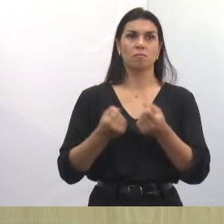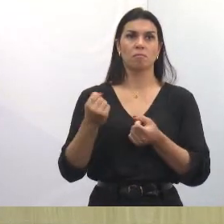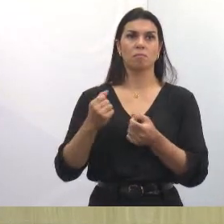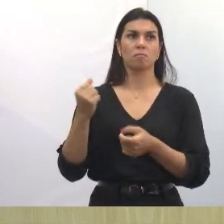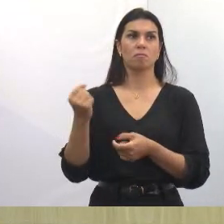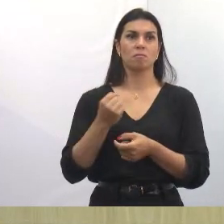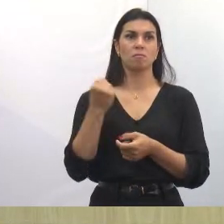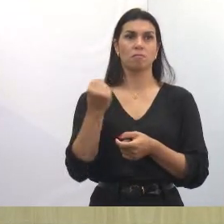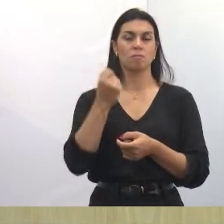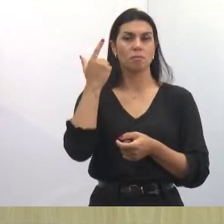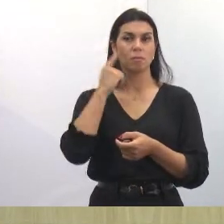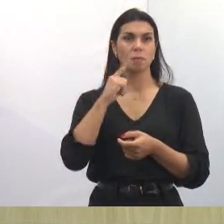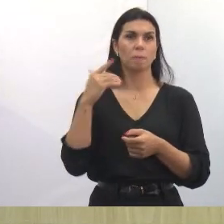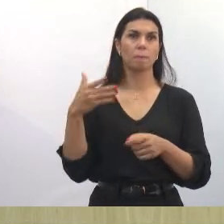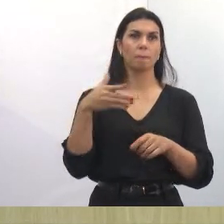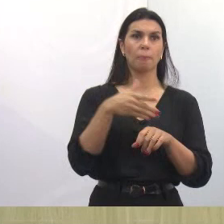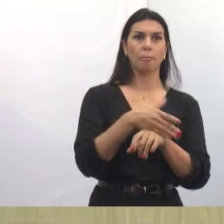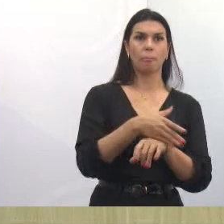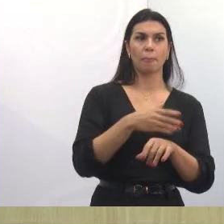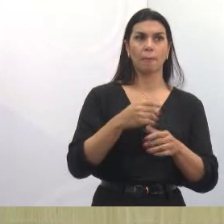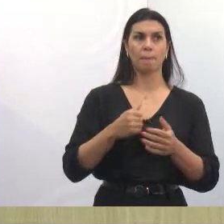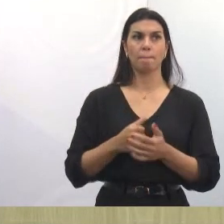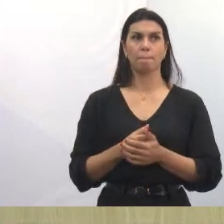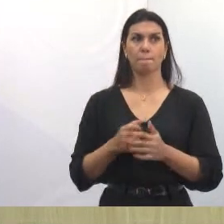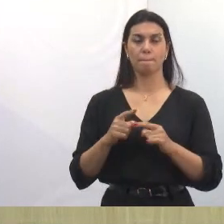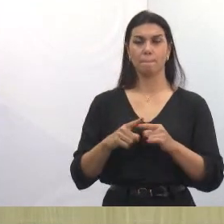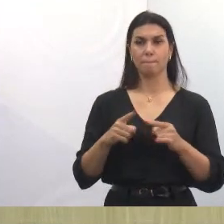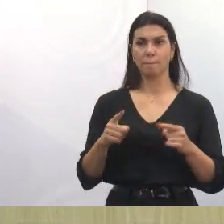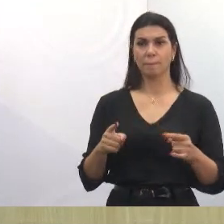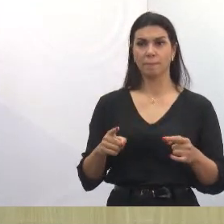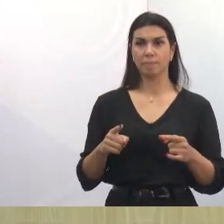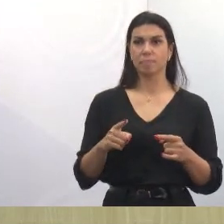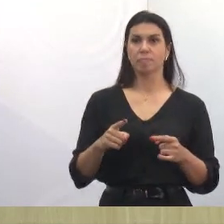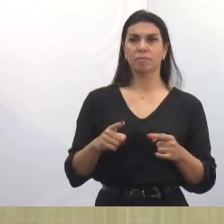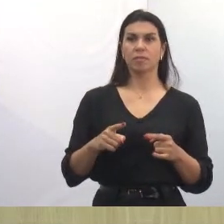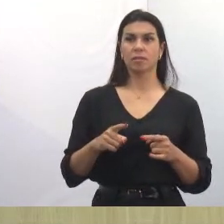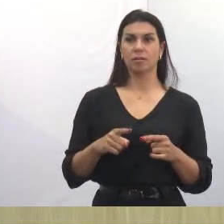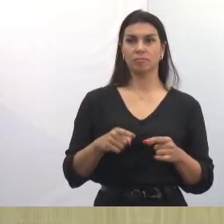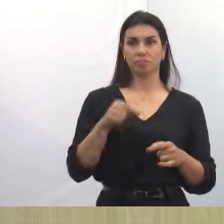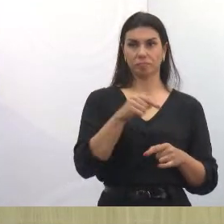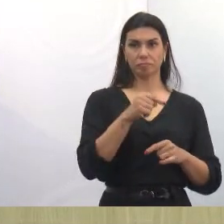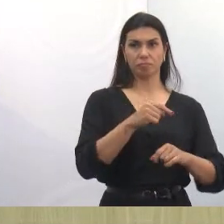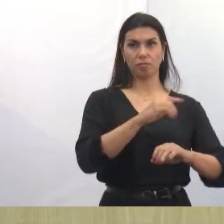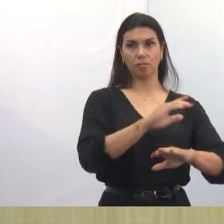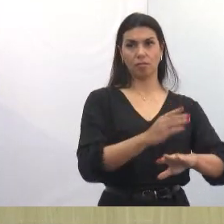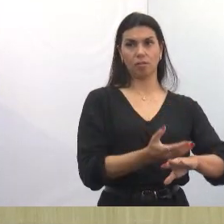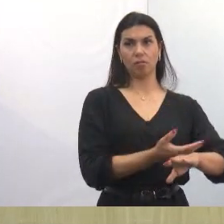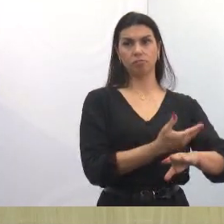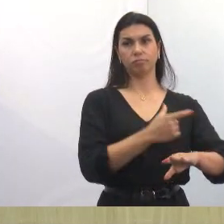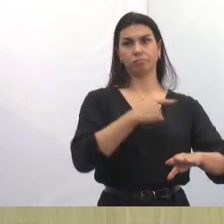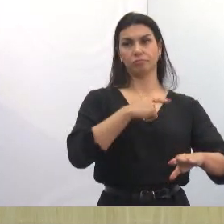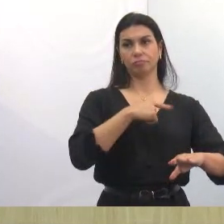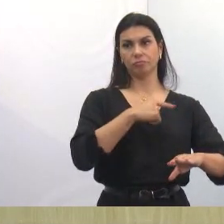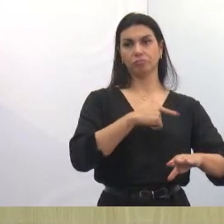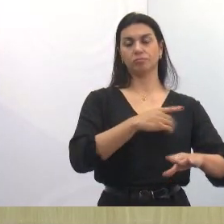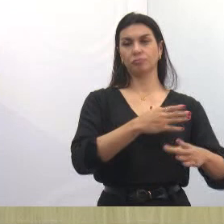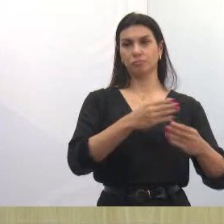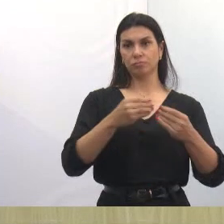as residências devido à quantidade de lama e buracos que se formam nas vias do bairro,